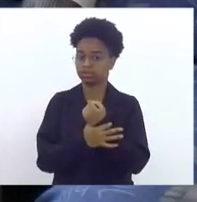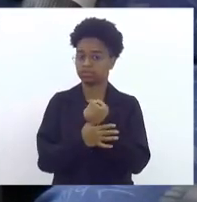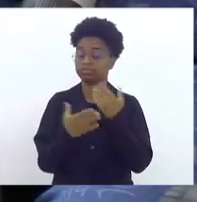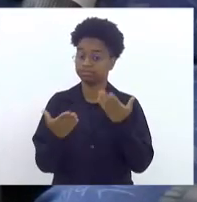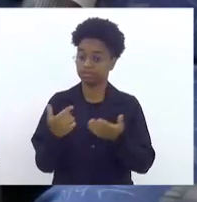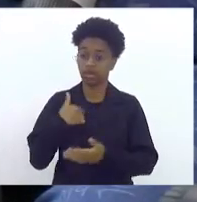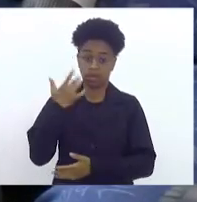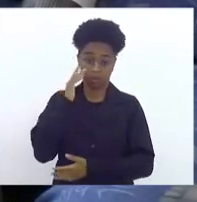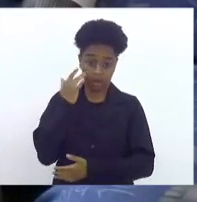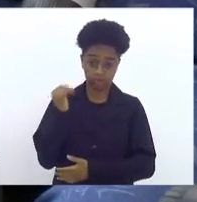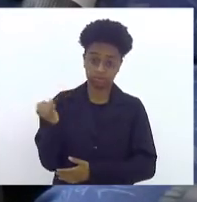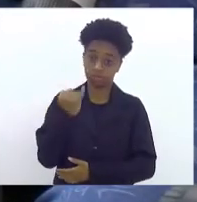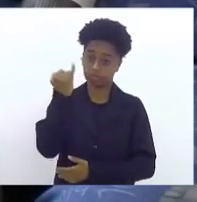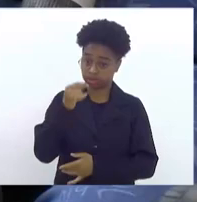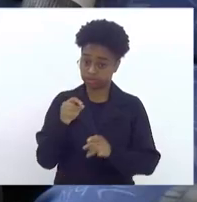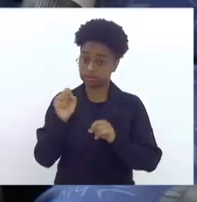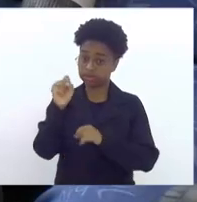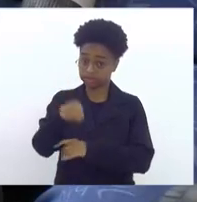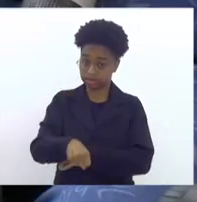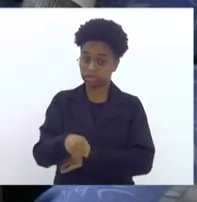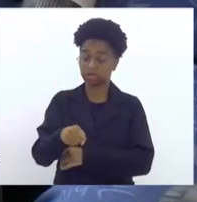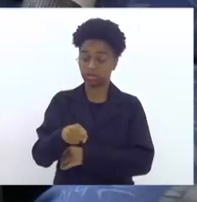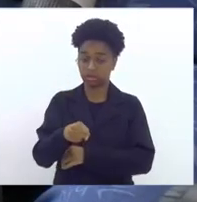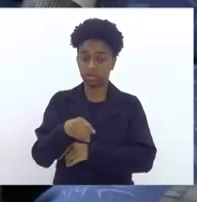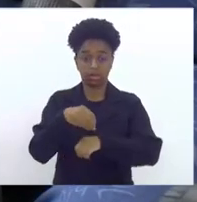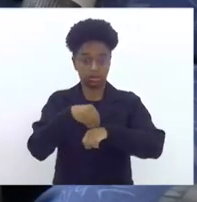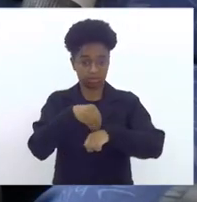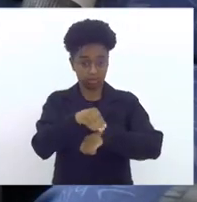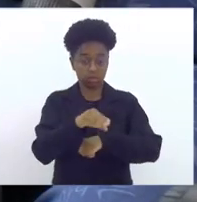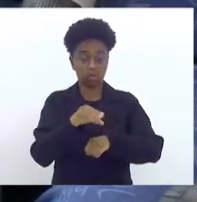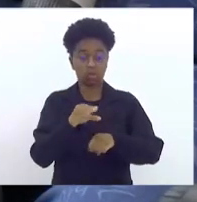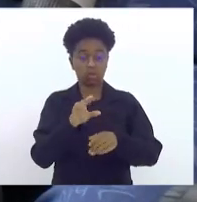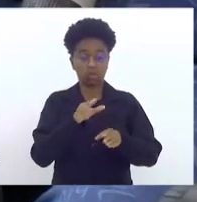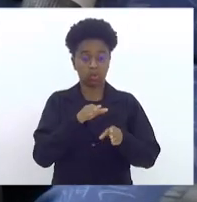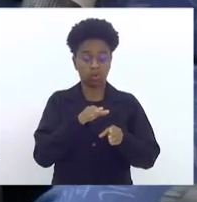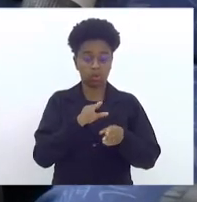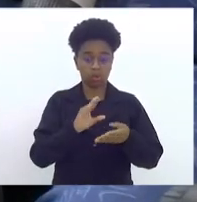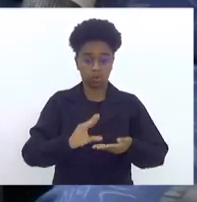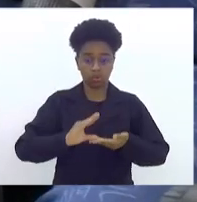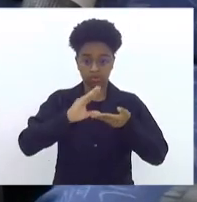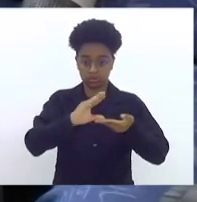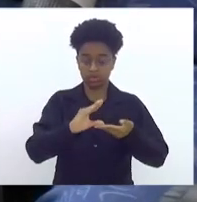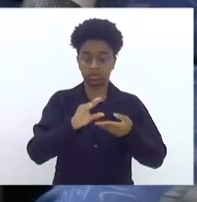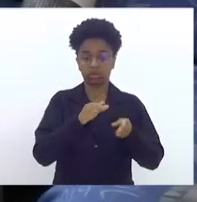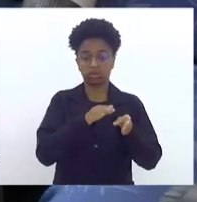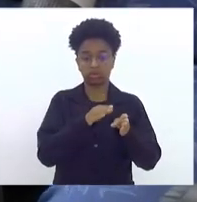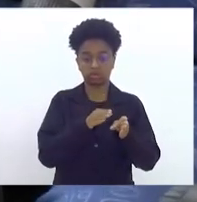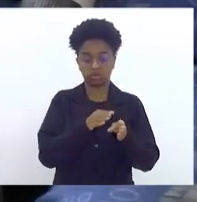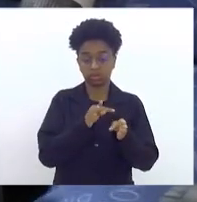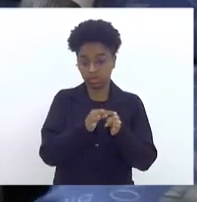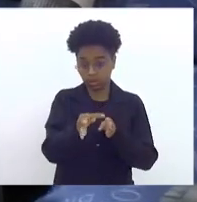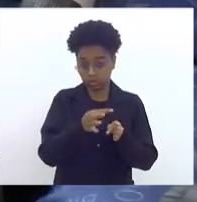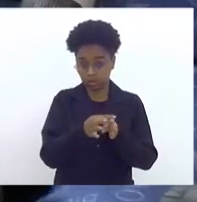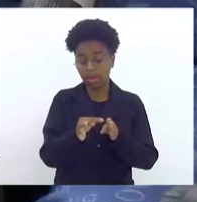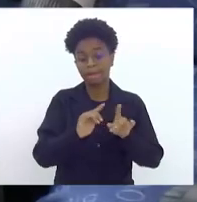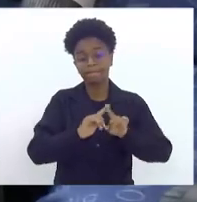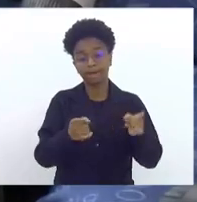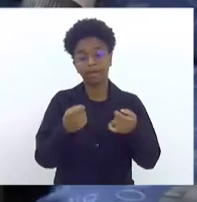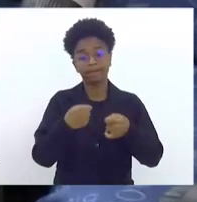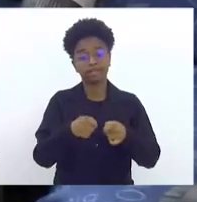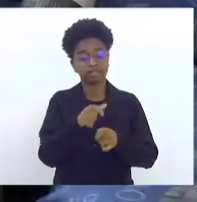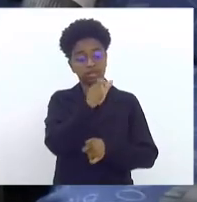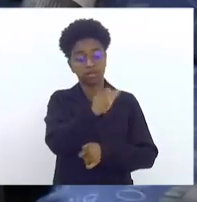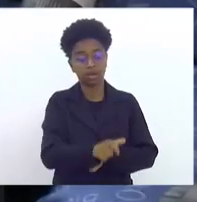acho assim muito válido importante essa notificação ao Conselho Tutelar desde que seja garantido ali aquele profissional